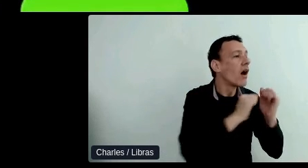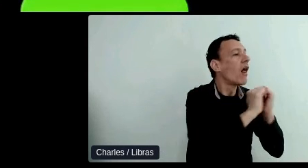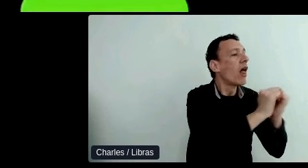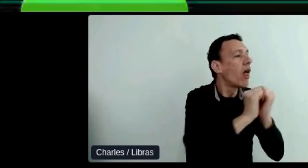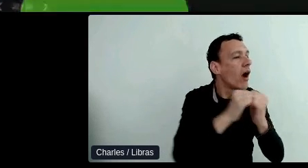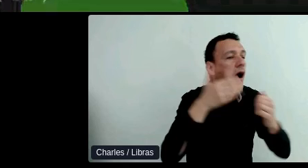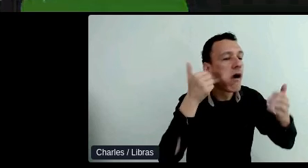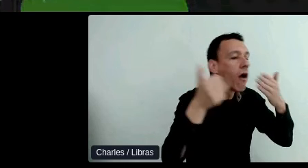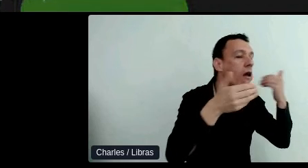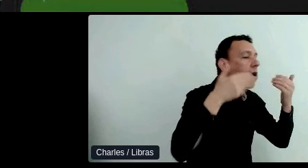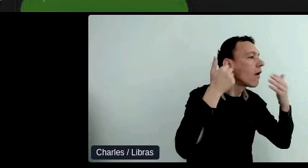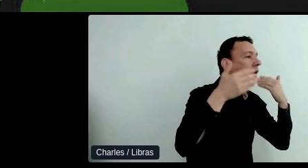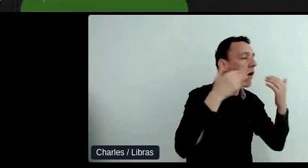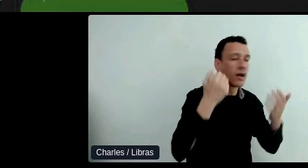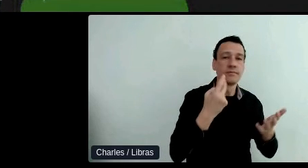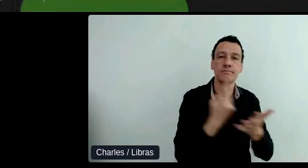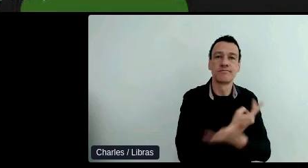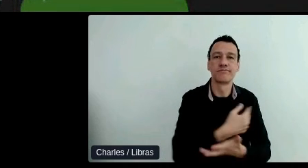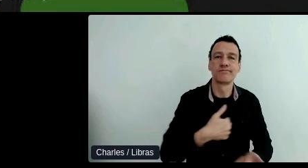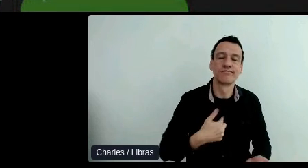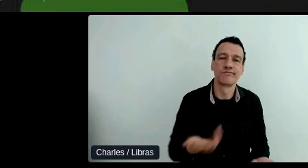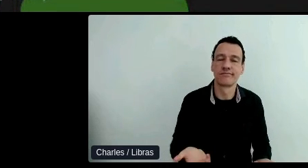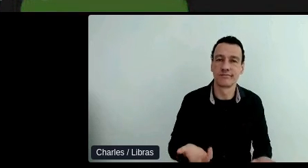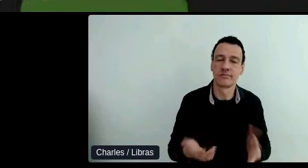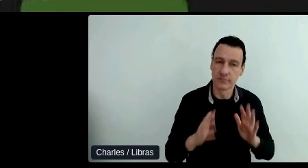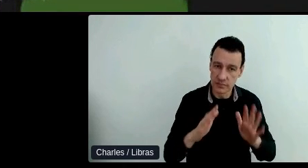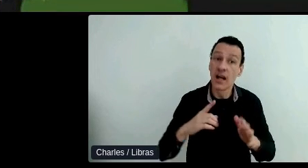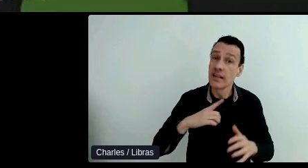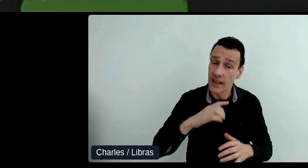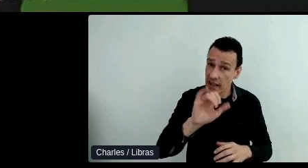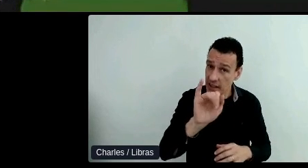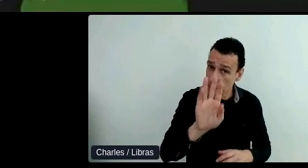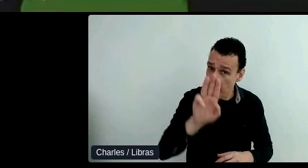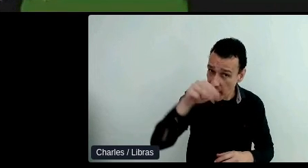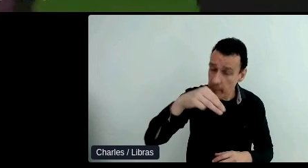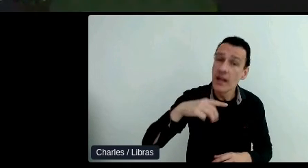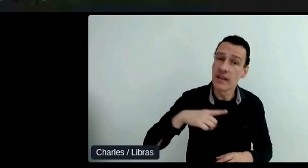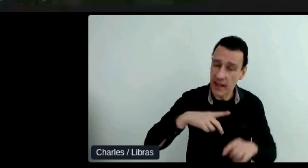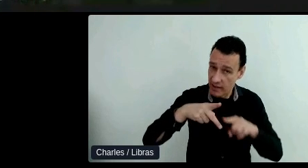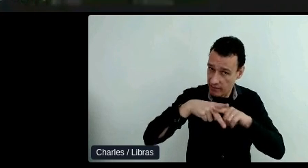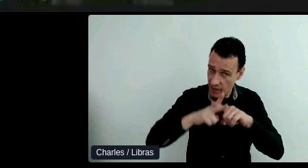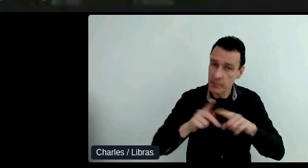e verificar se eles estão adequados. Pode ir.